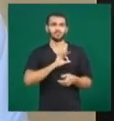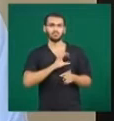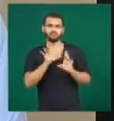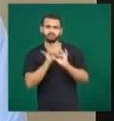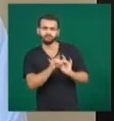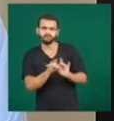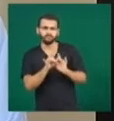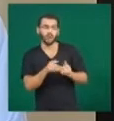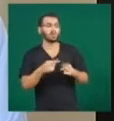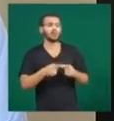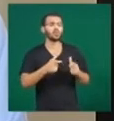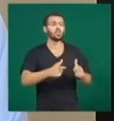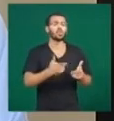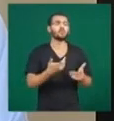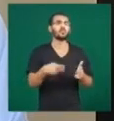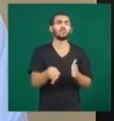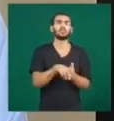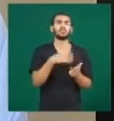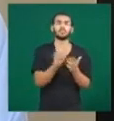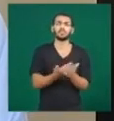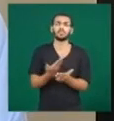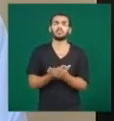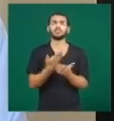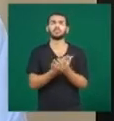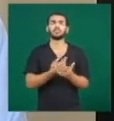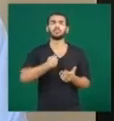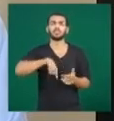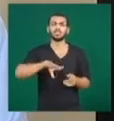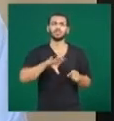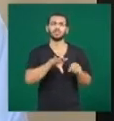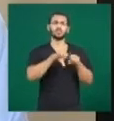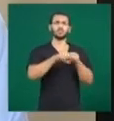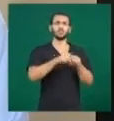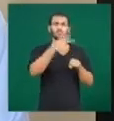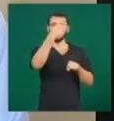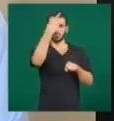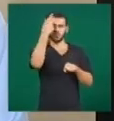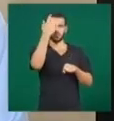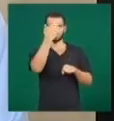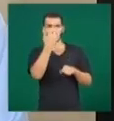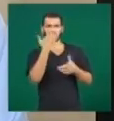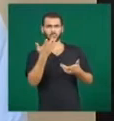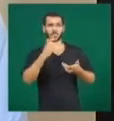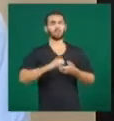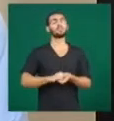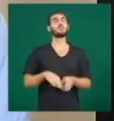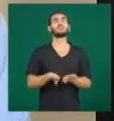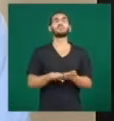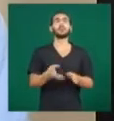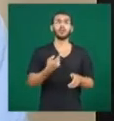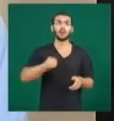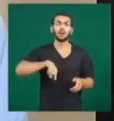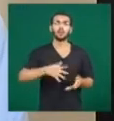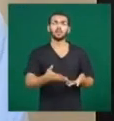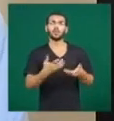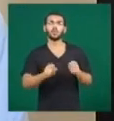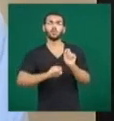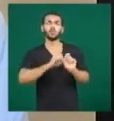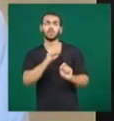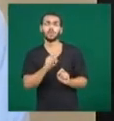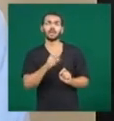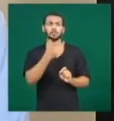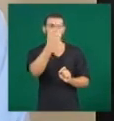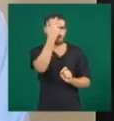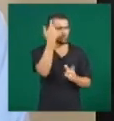isso aqui é um local de estudo, é um local onde nós formamos cidadãos e precisamos que esses cidadãos tenham segurança.